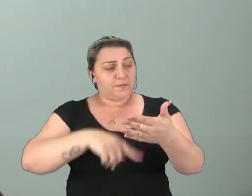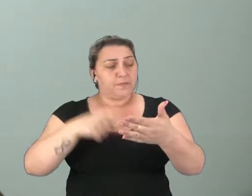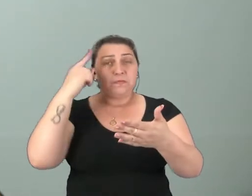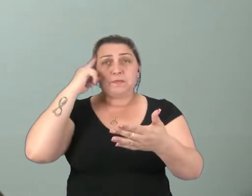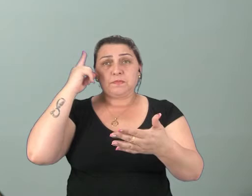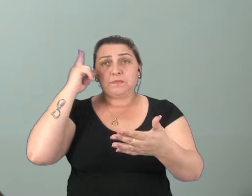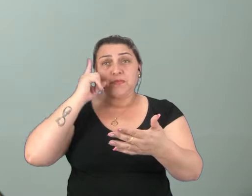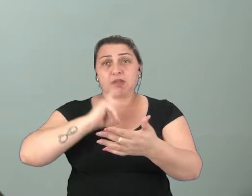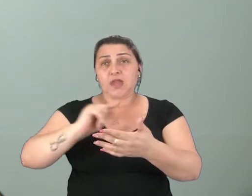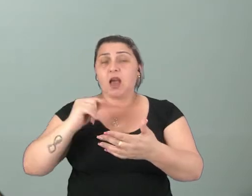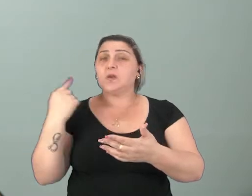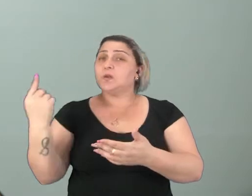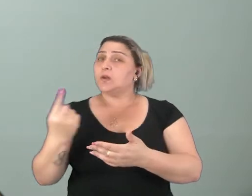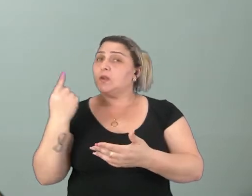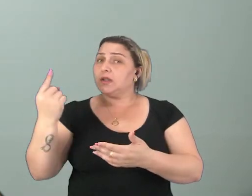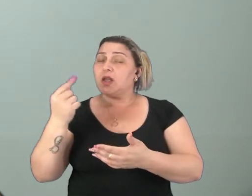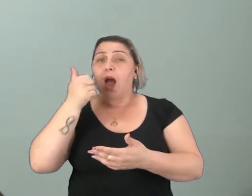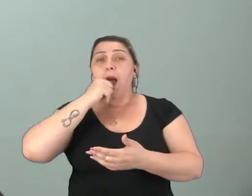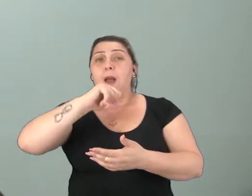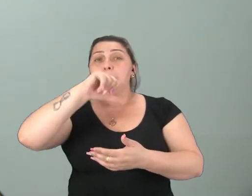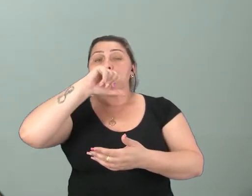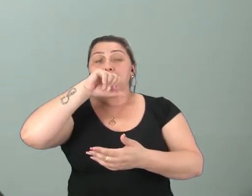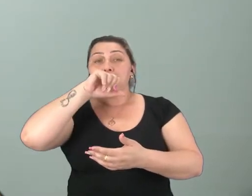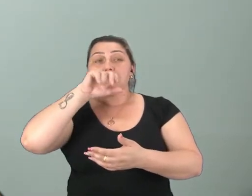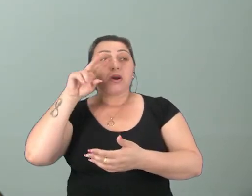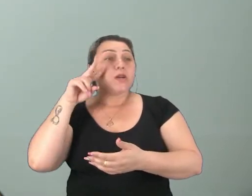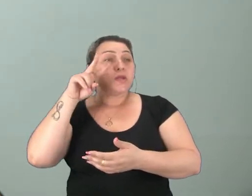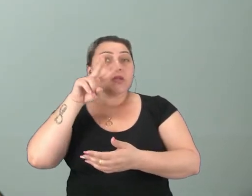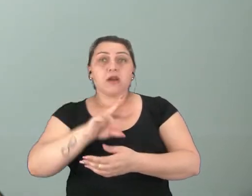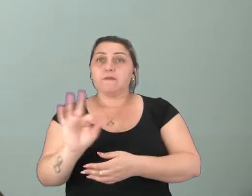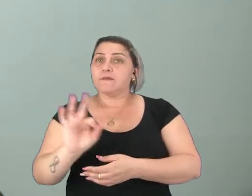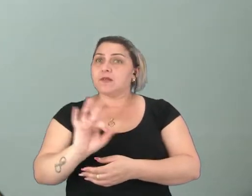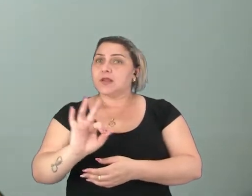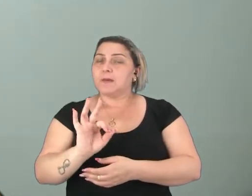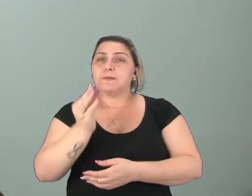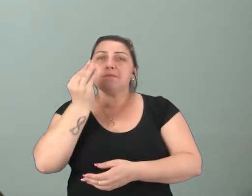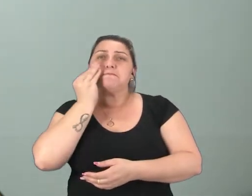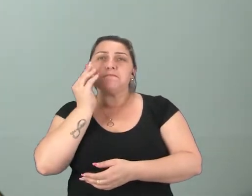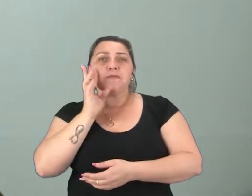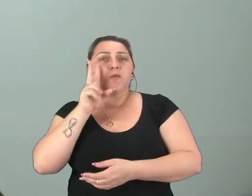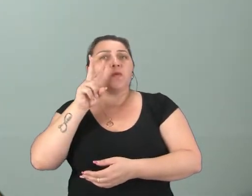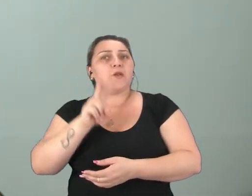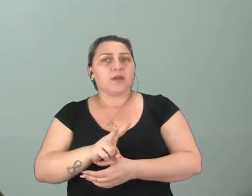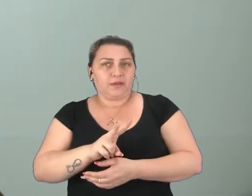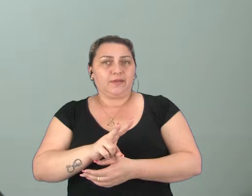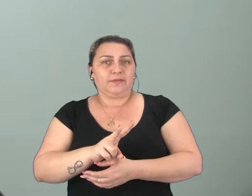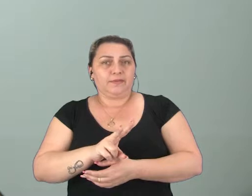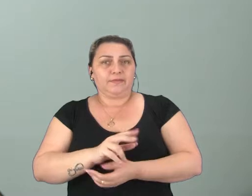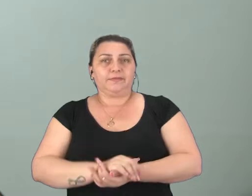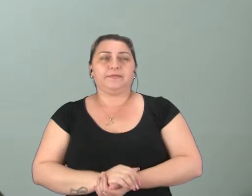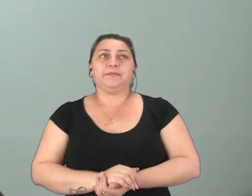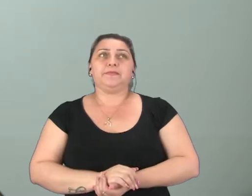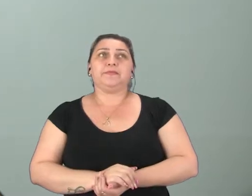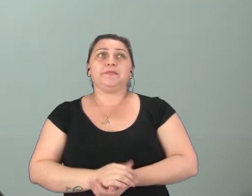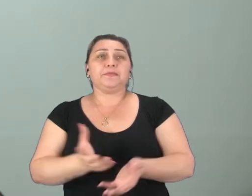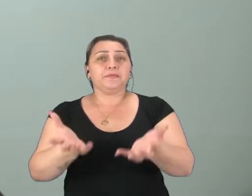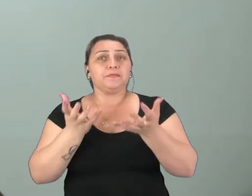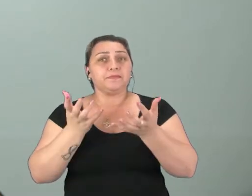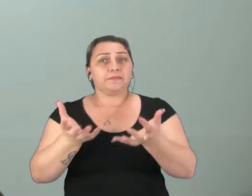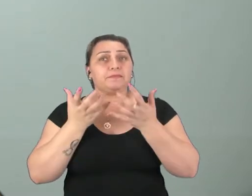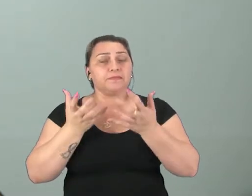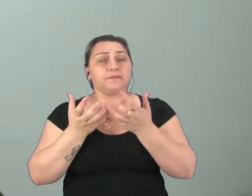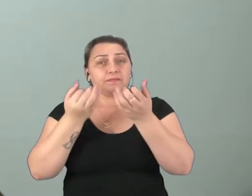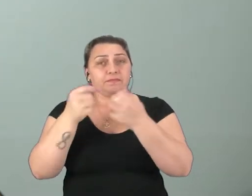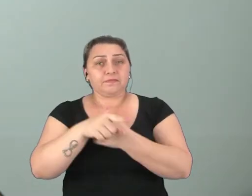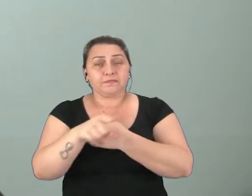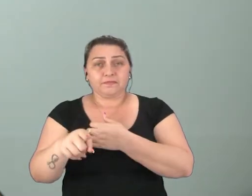saiu sem a sua mãe ver. Ele saiu rapidamente para tentar conhecer e vislumbrar alguma coisa. E eu quero aqui deixar